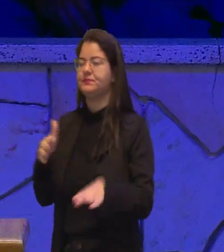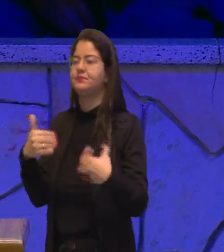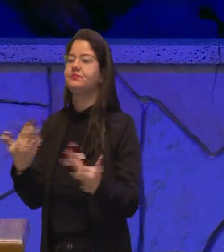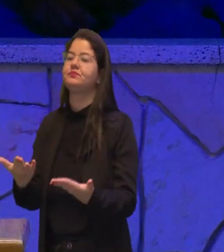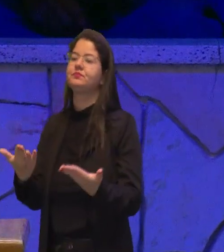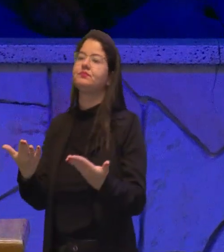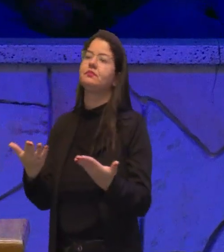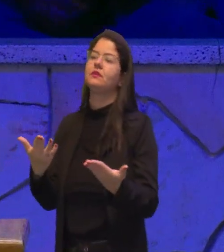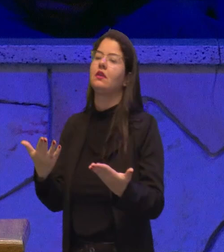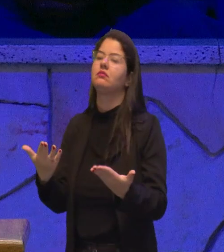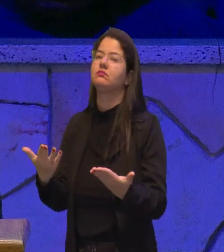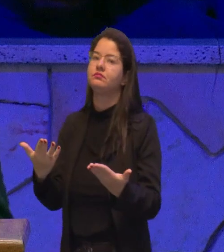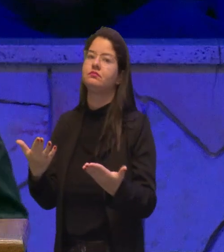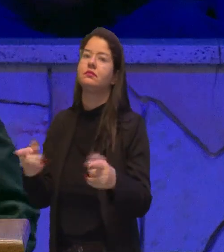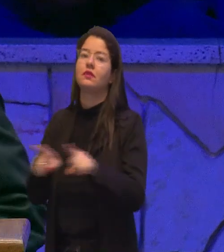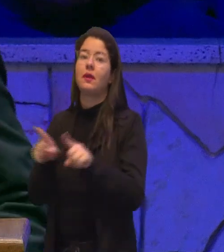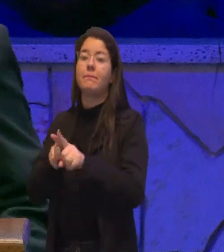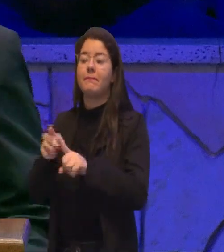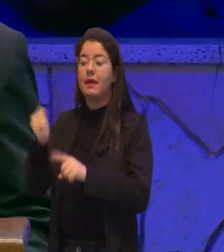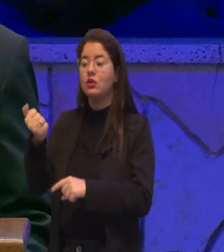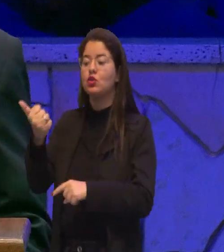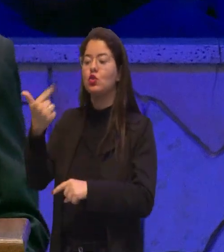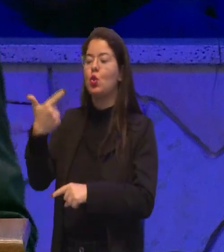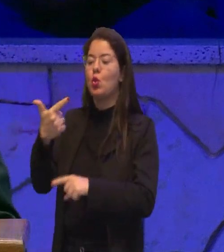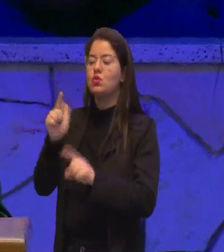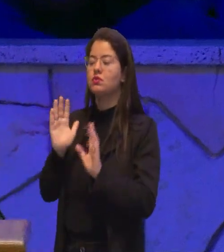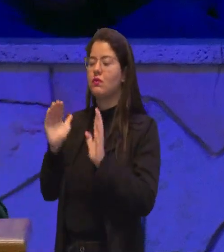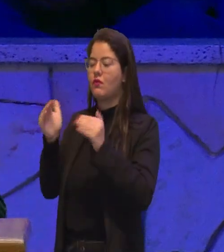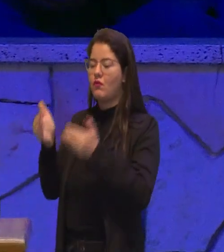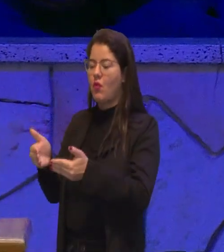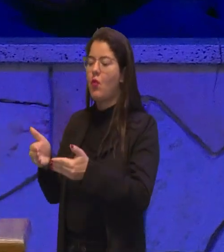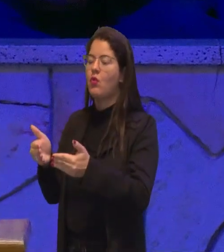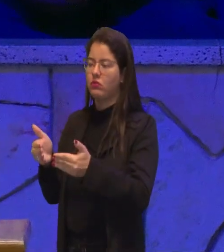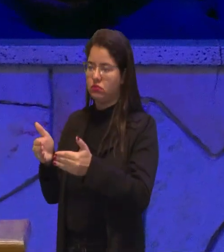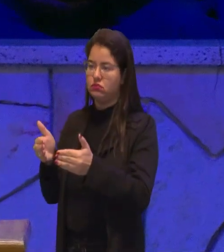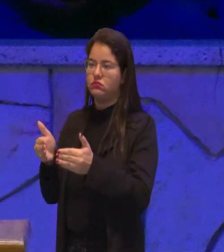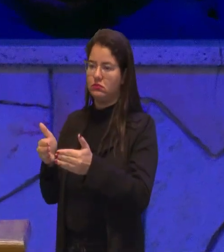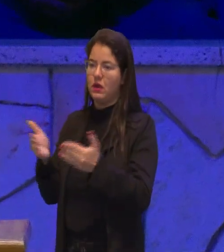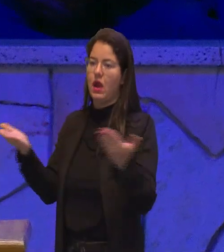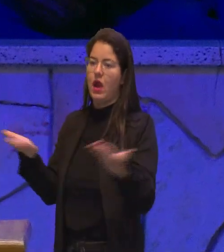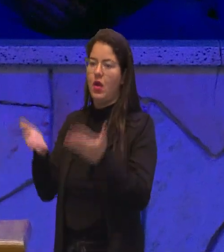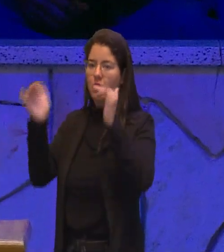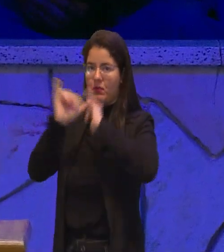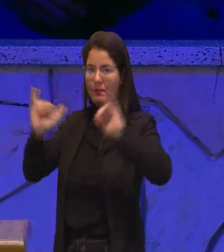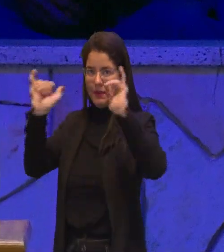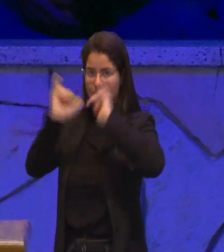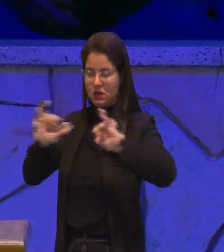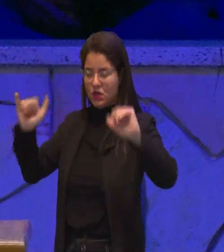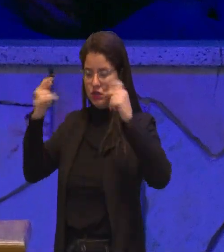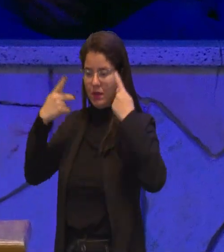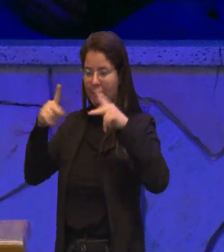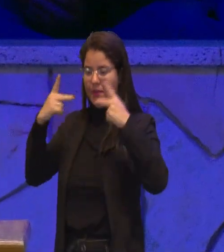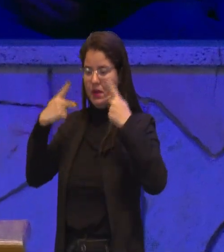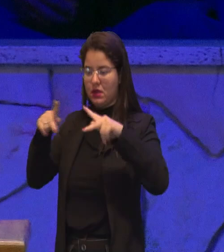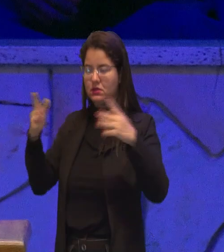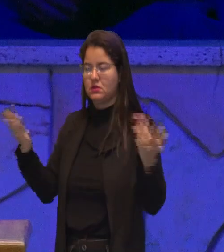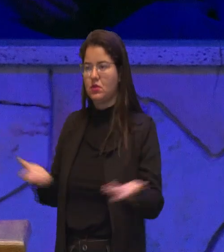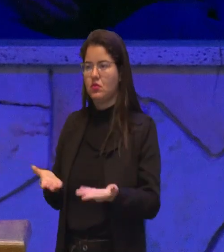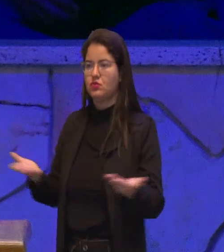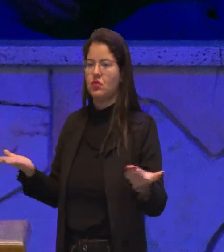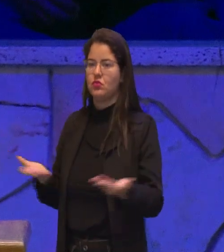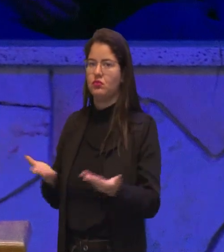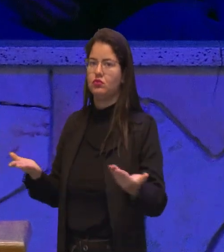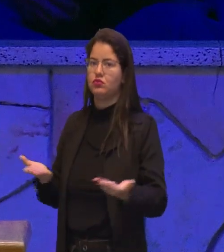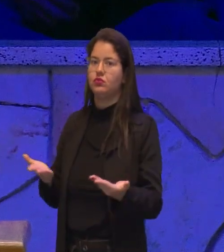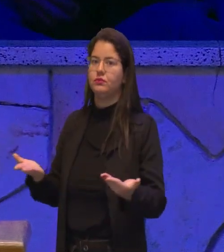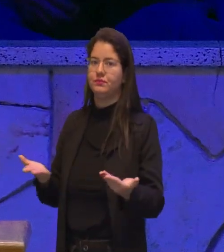um recorte no verso 12. A ênfase desta mensagem, progredindo, conforme